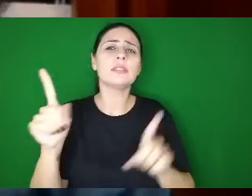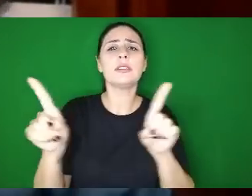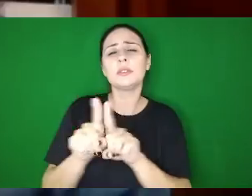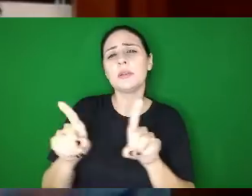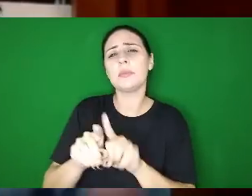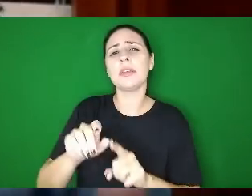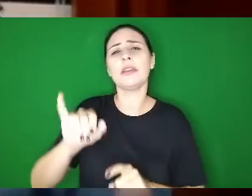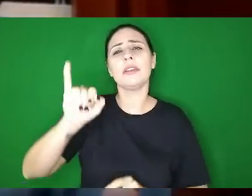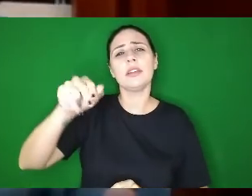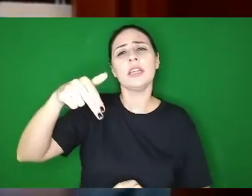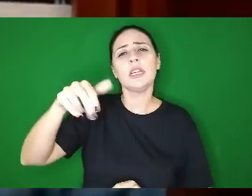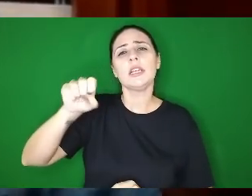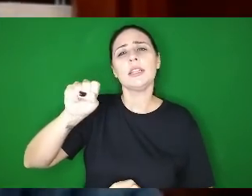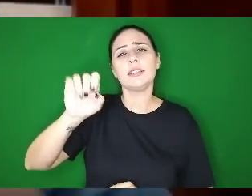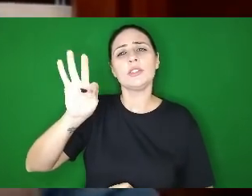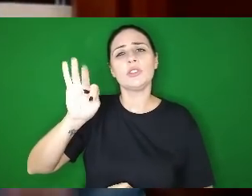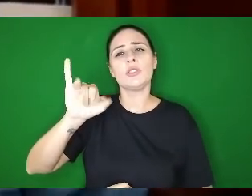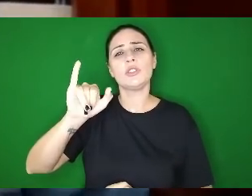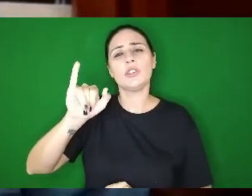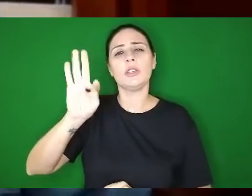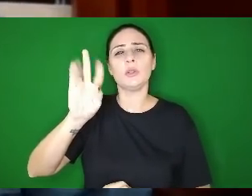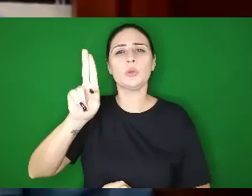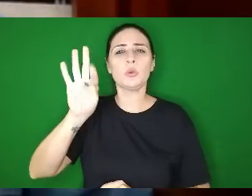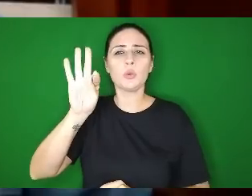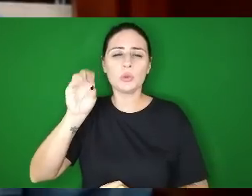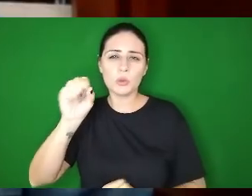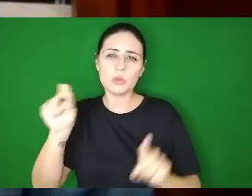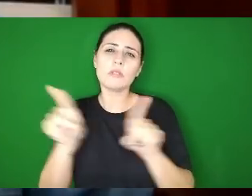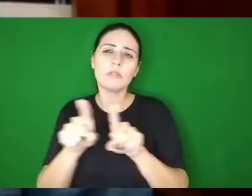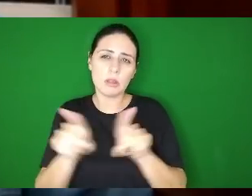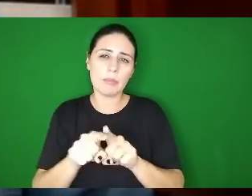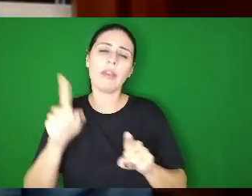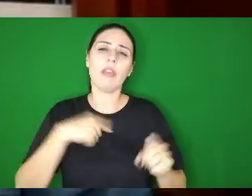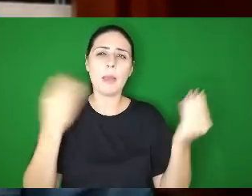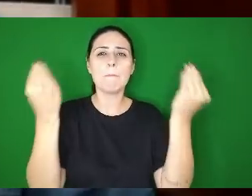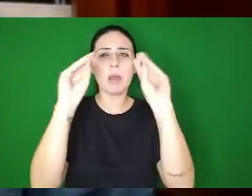que realmente em algumas partes, deram o tom, né, na